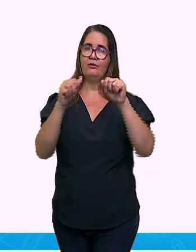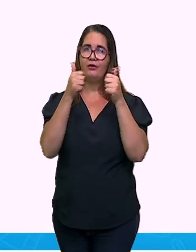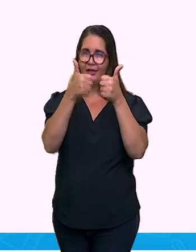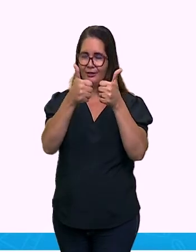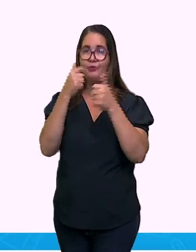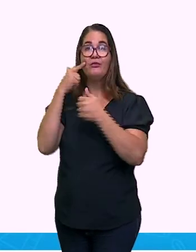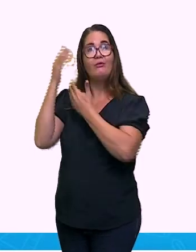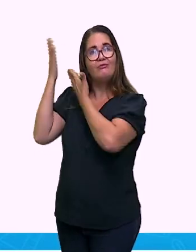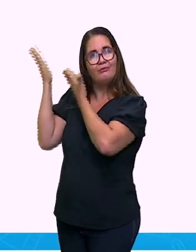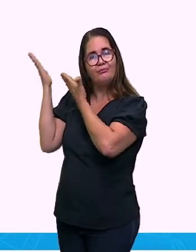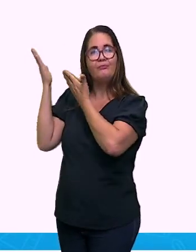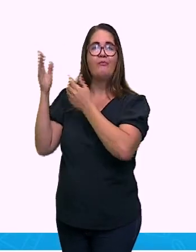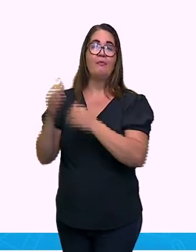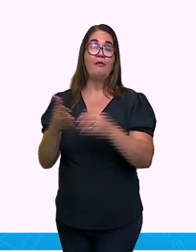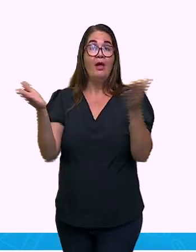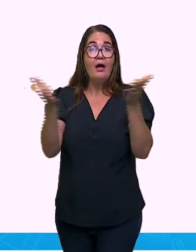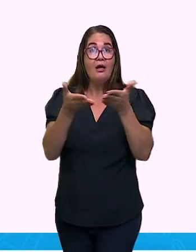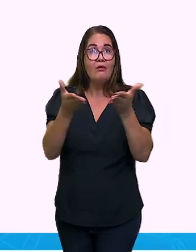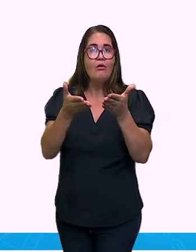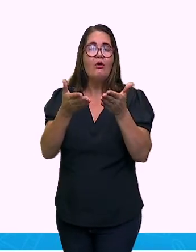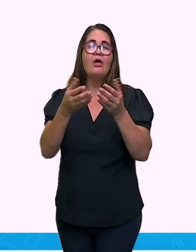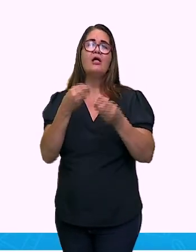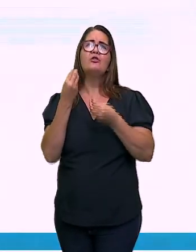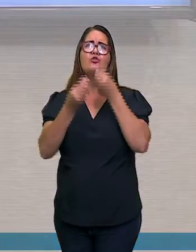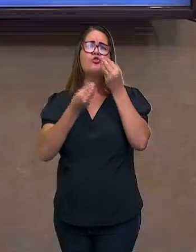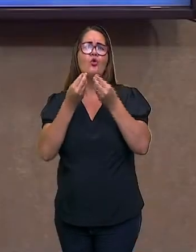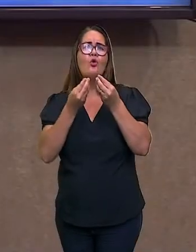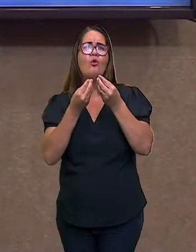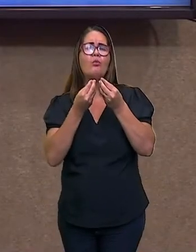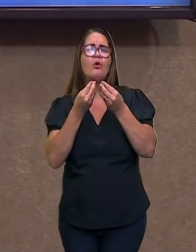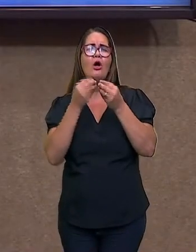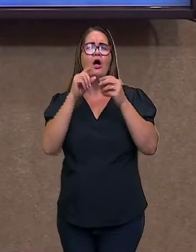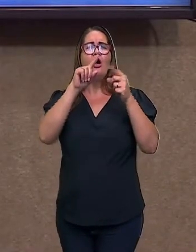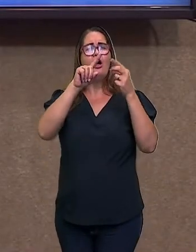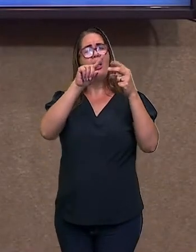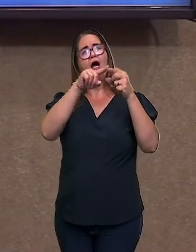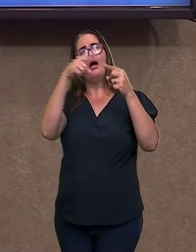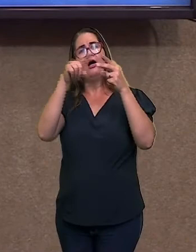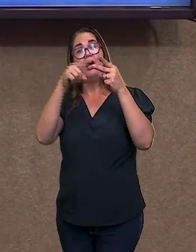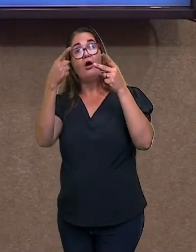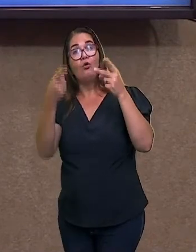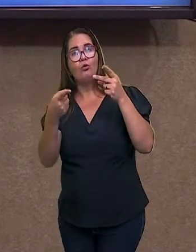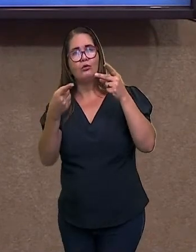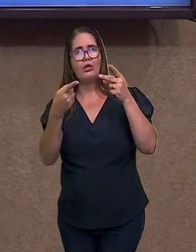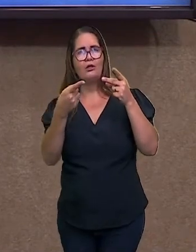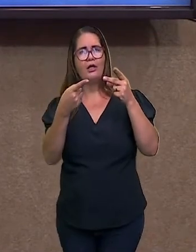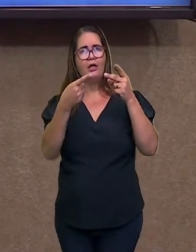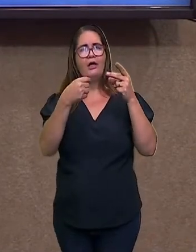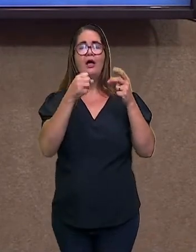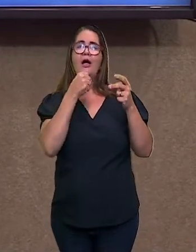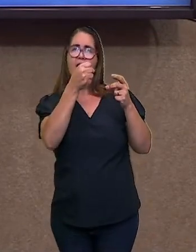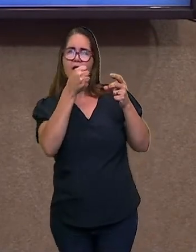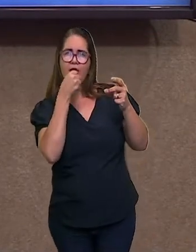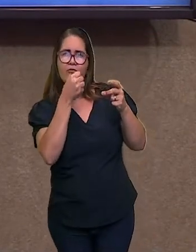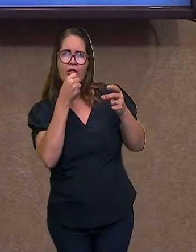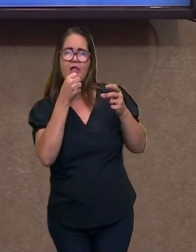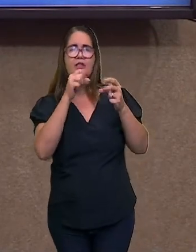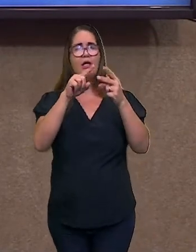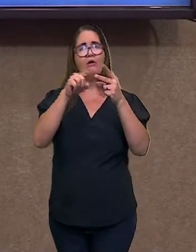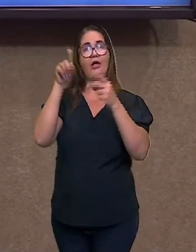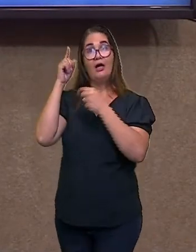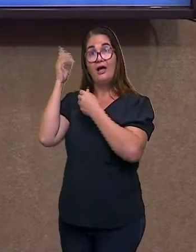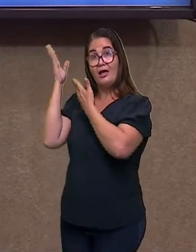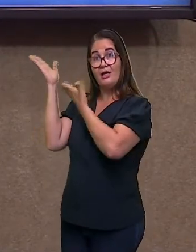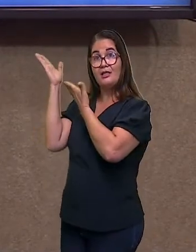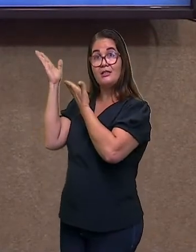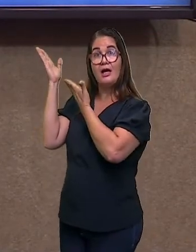E agora nós vamos para a reportagem, falar brevemente da reportagem, né, que é diferente da entrevista.